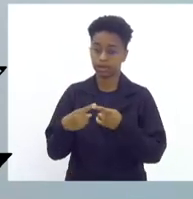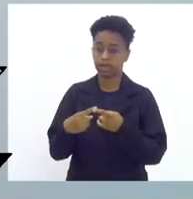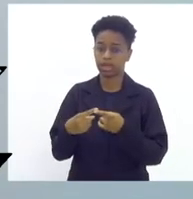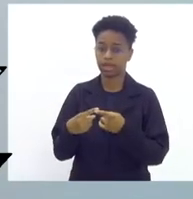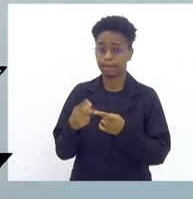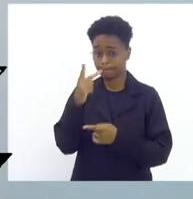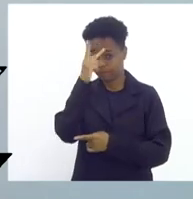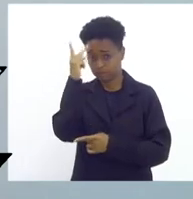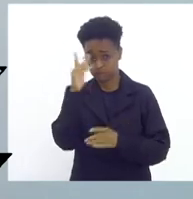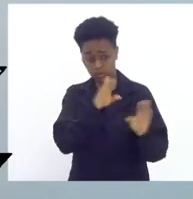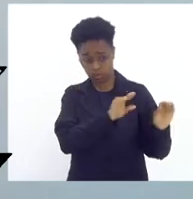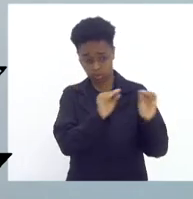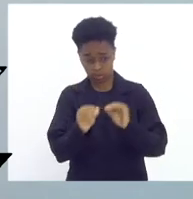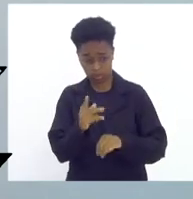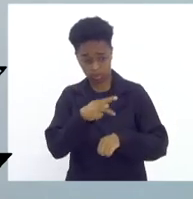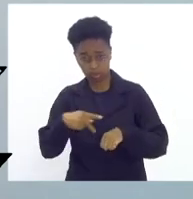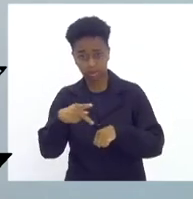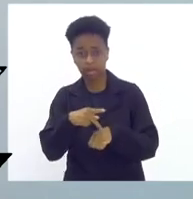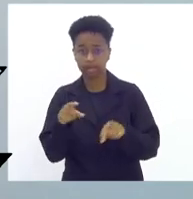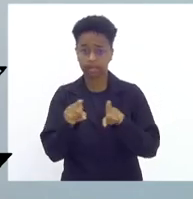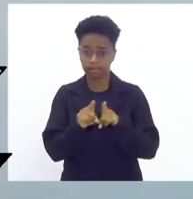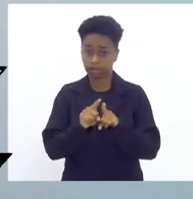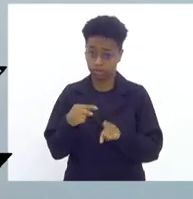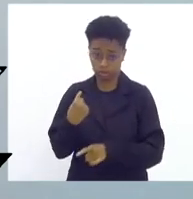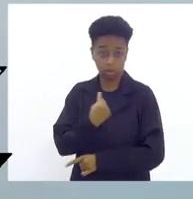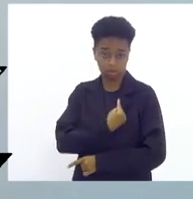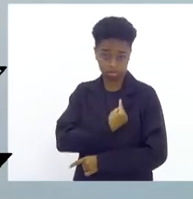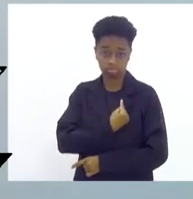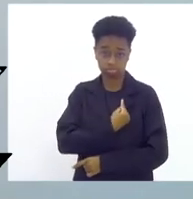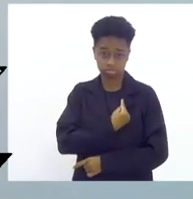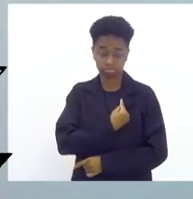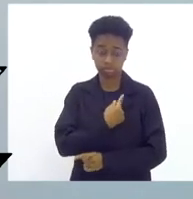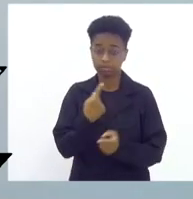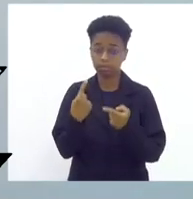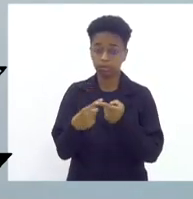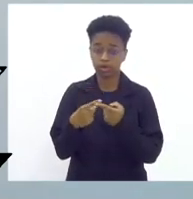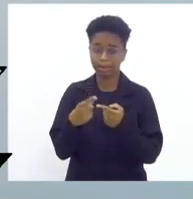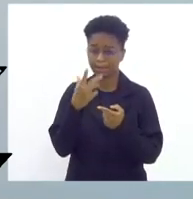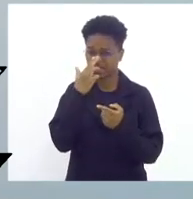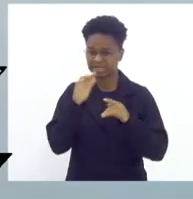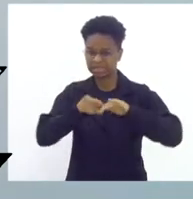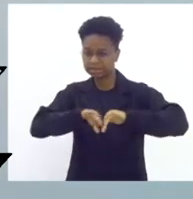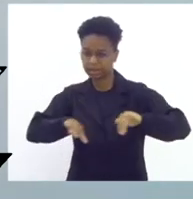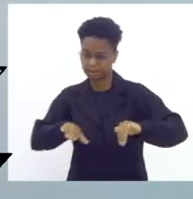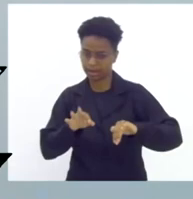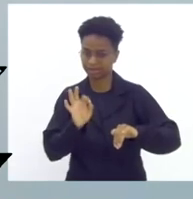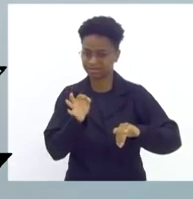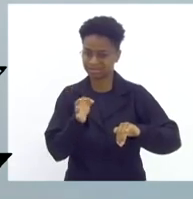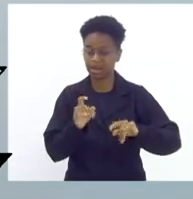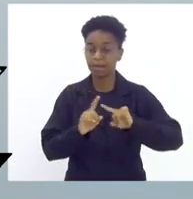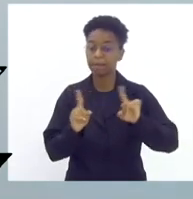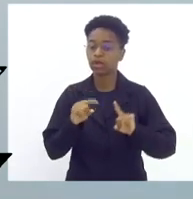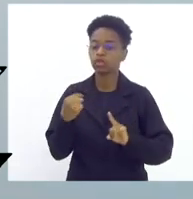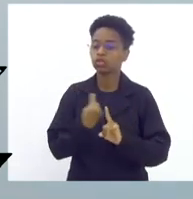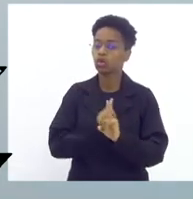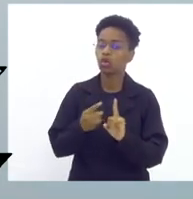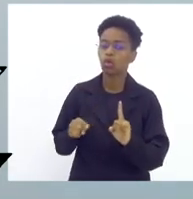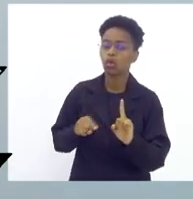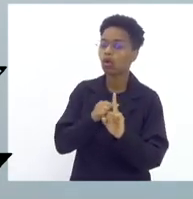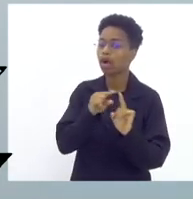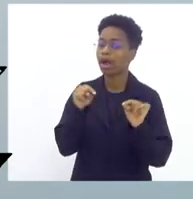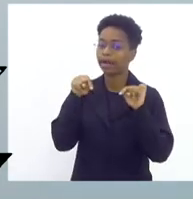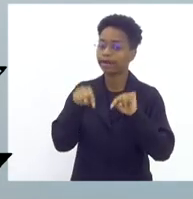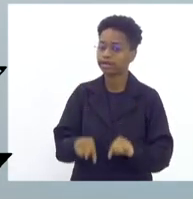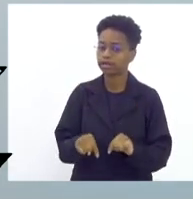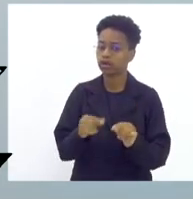refugiada quanto para nós naquele sentido de divisão né E o nosso objetivo aqui